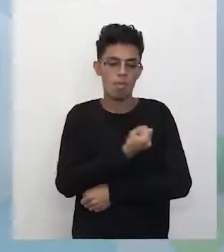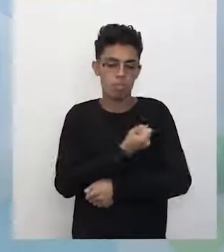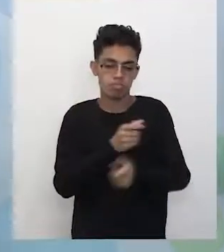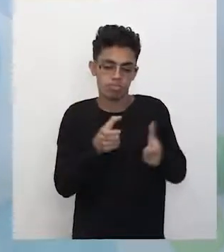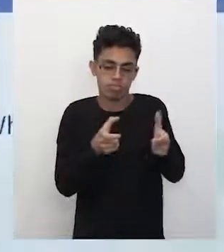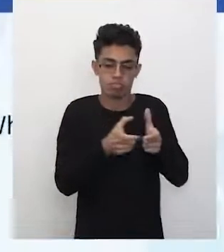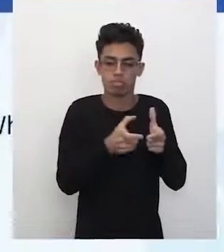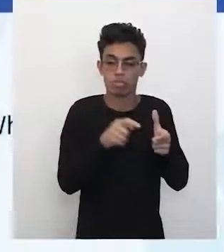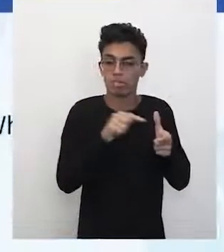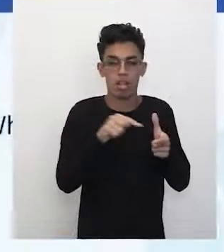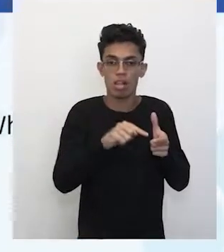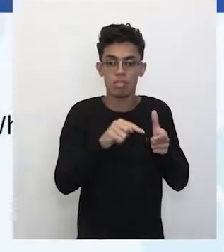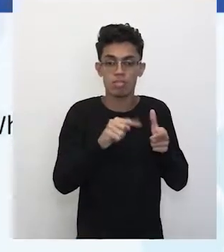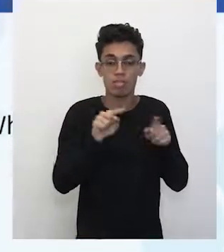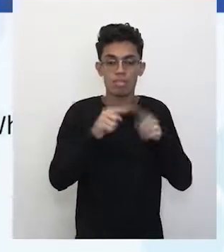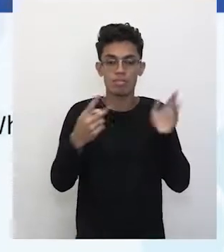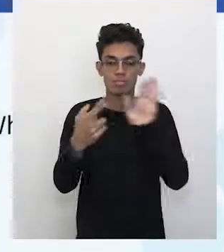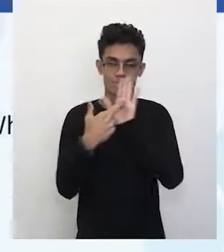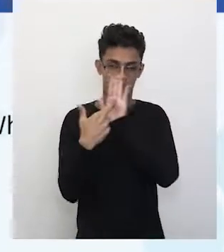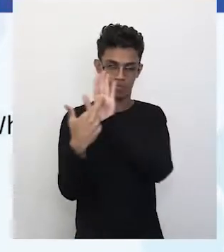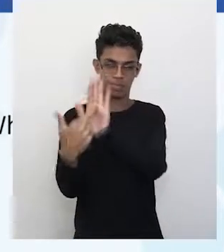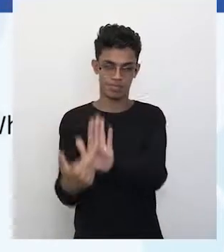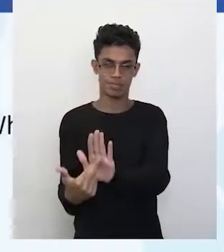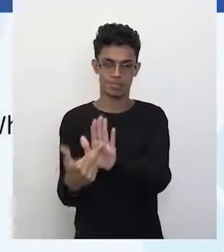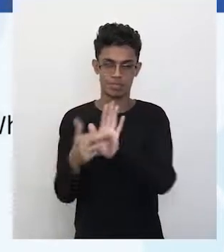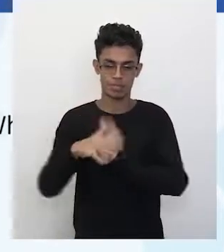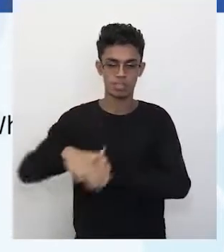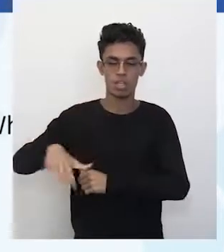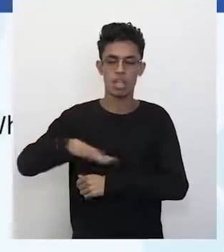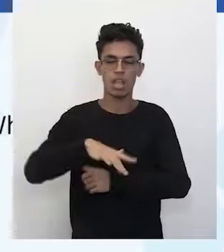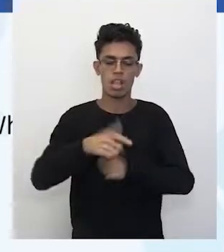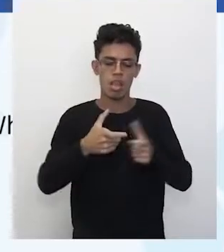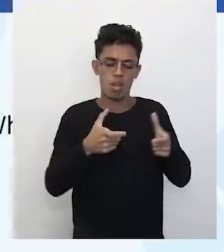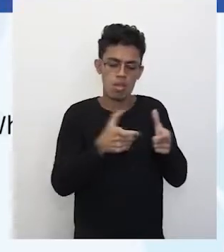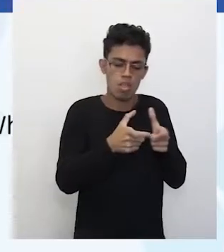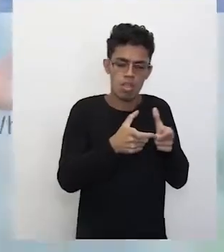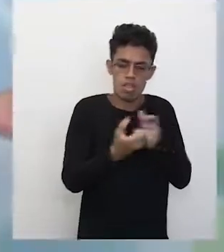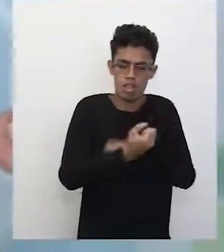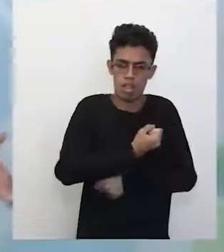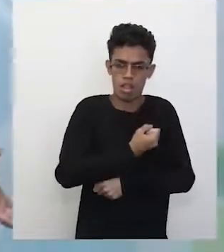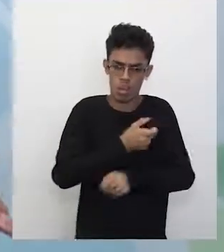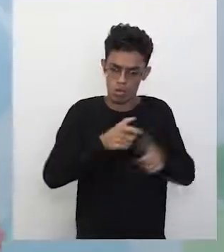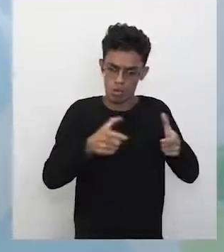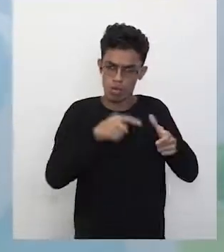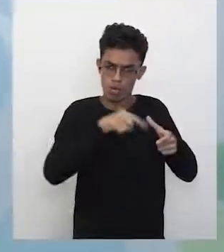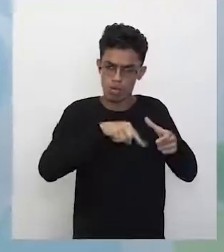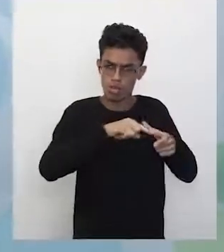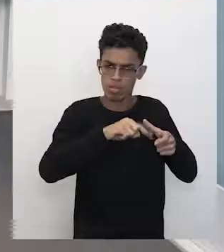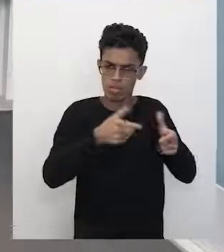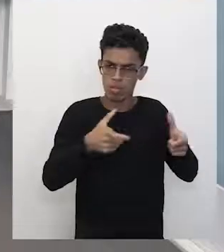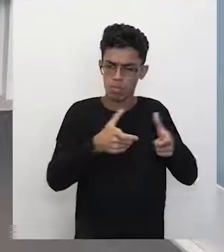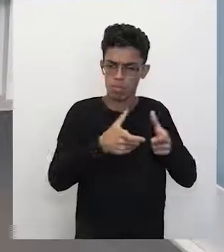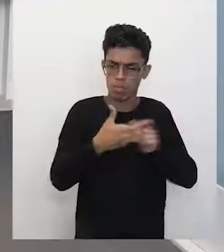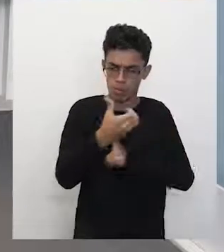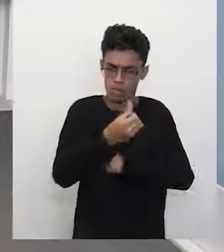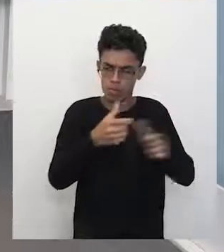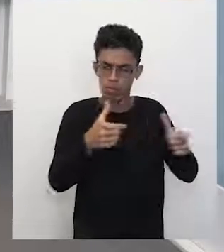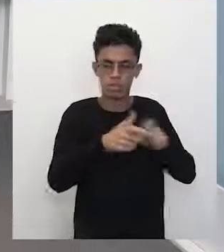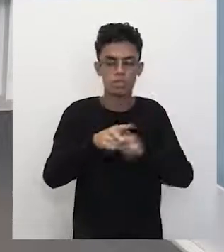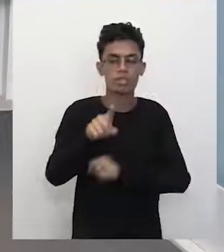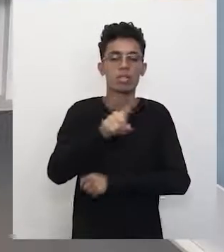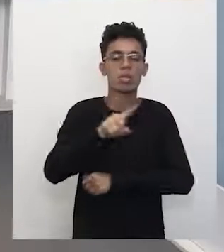de números, mas de representatividade. Porque a gente fala, minoria, quer dizer que tem meia dúzia de pessoas?